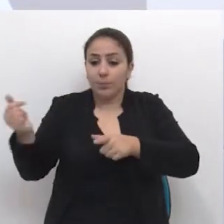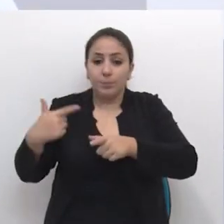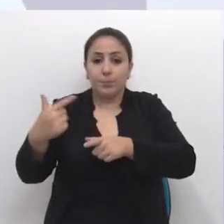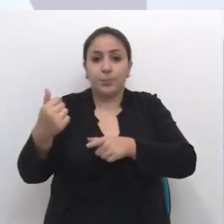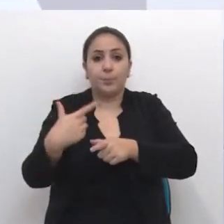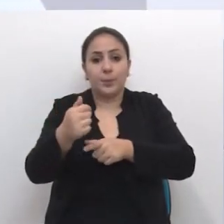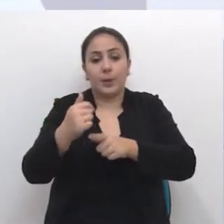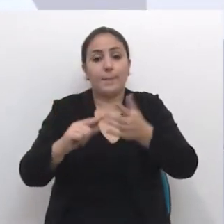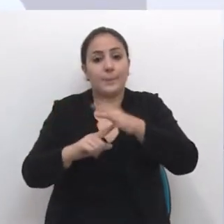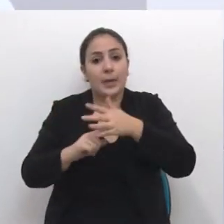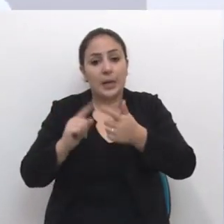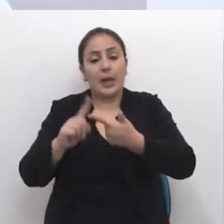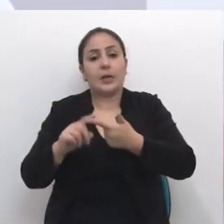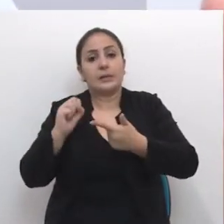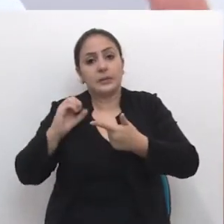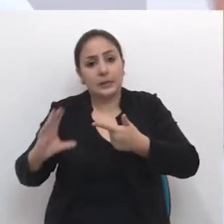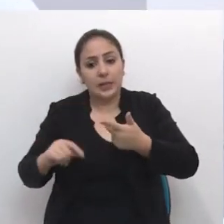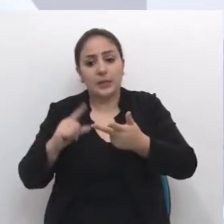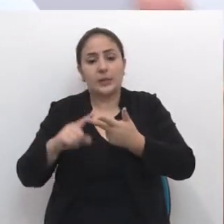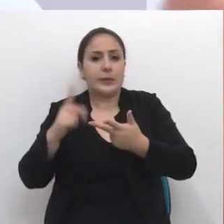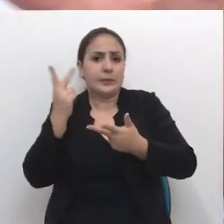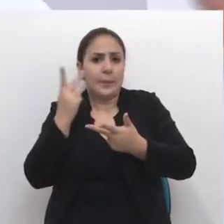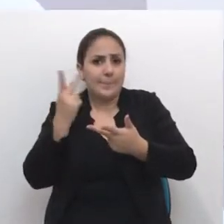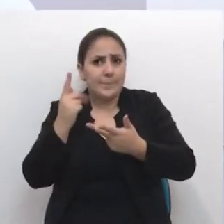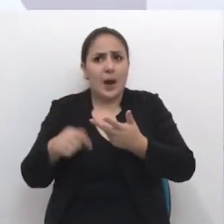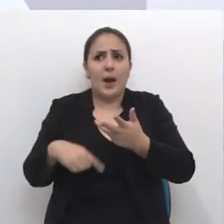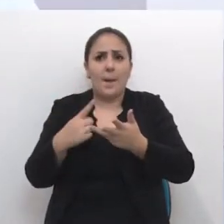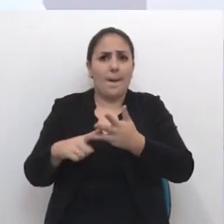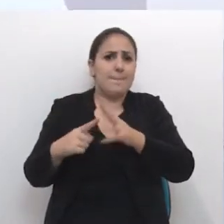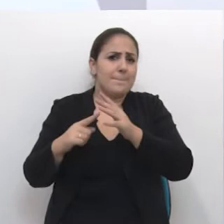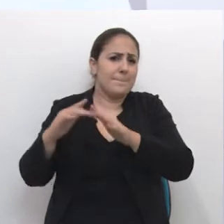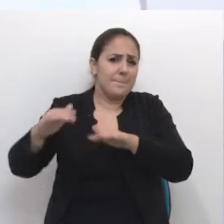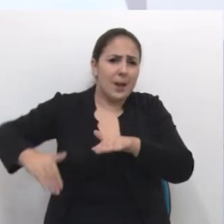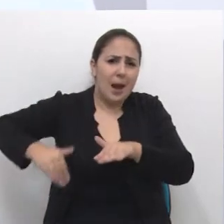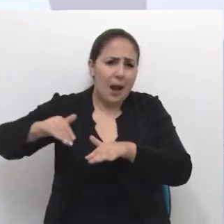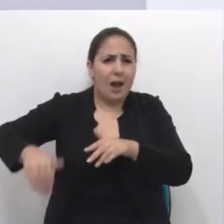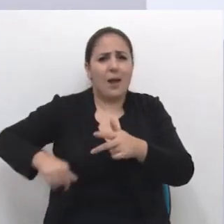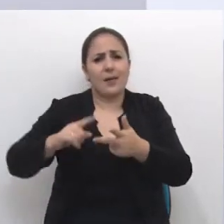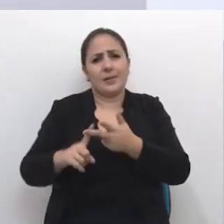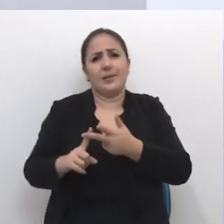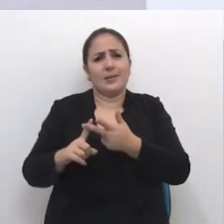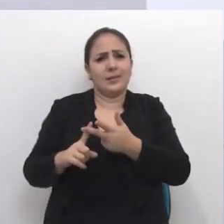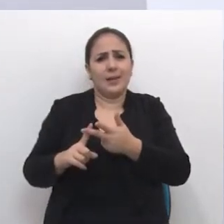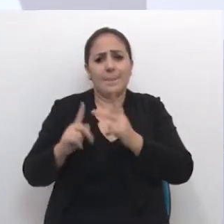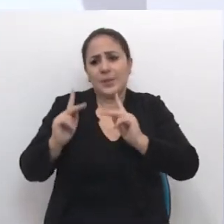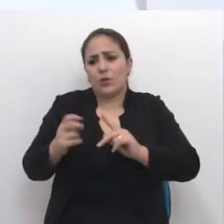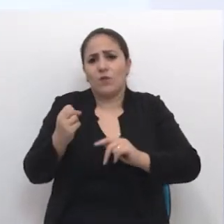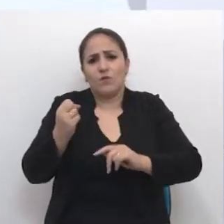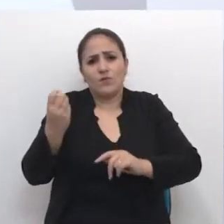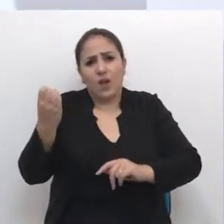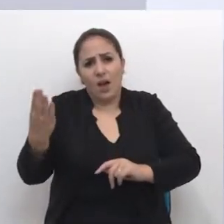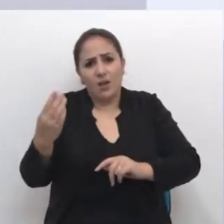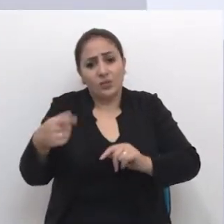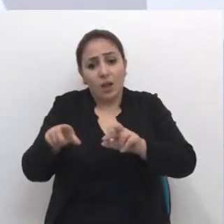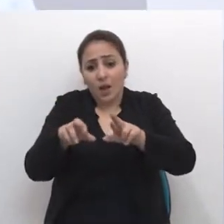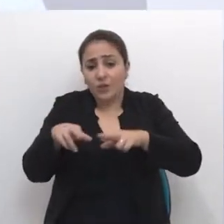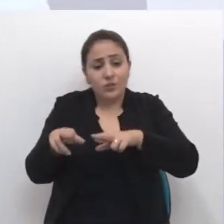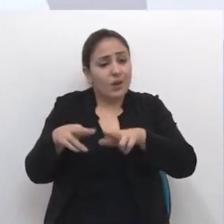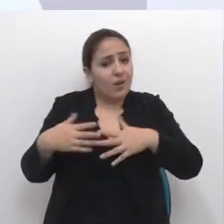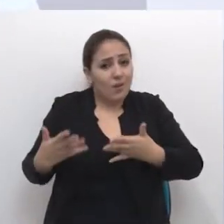lados, Paraná, Santa Catarina, São Paulo, praia, viajantes também que saem naquela